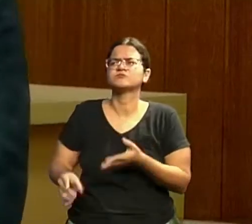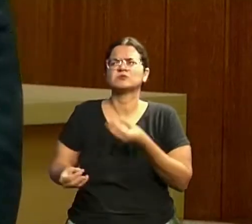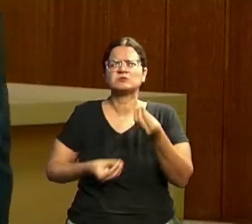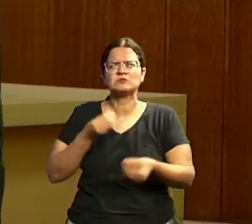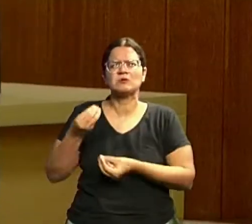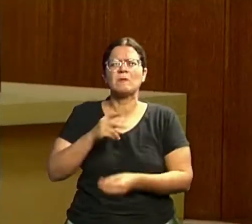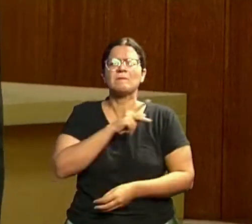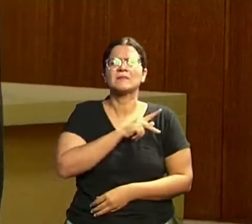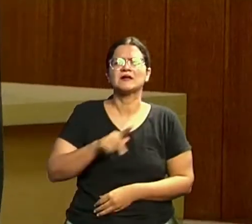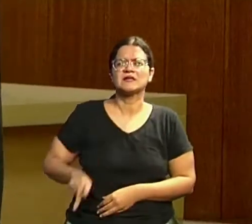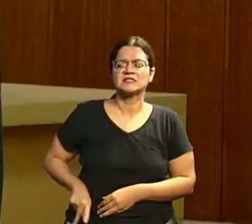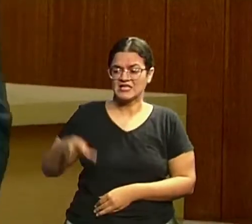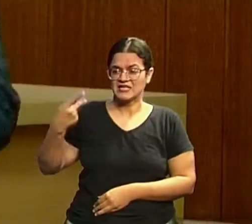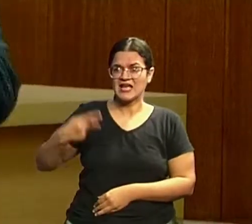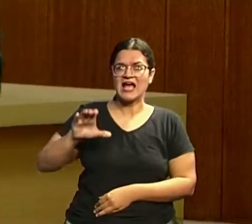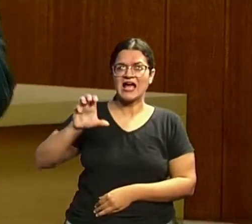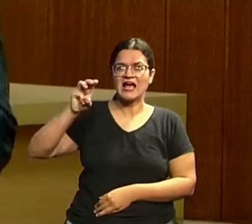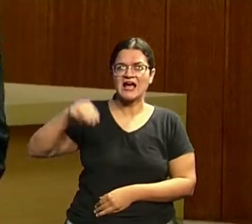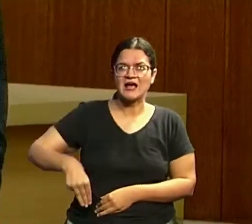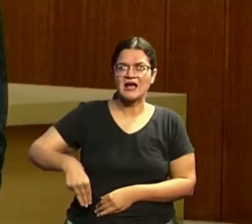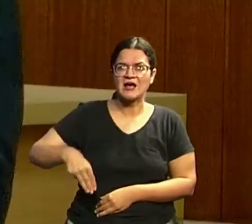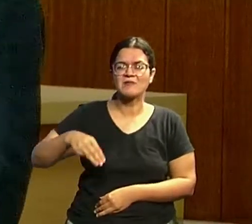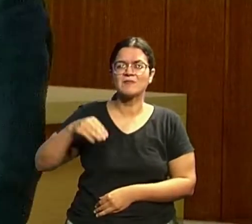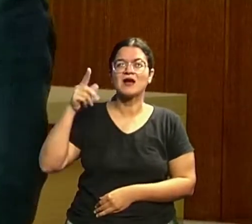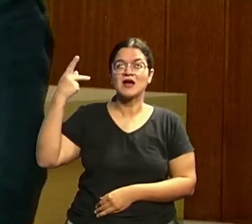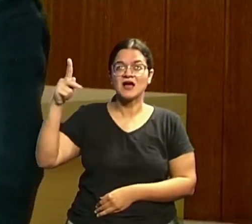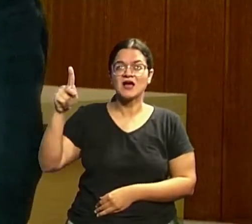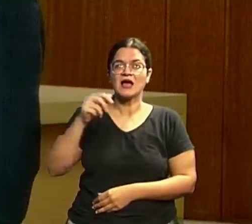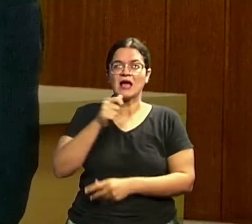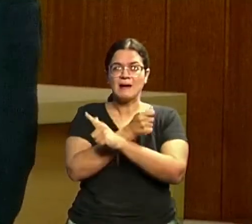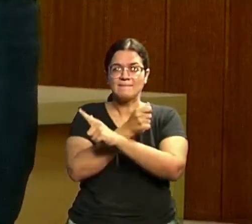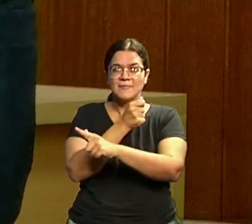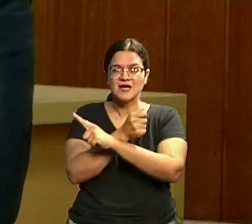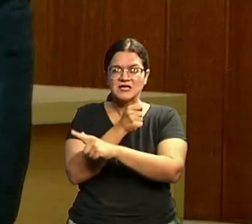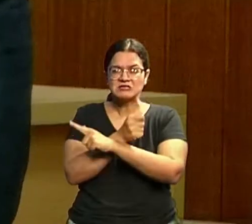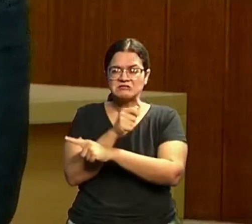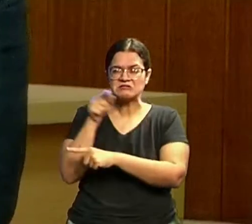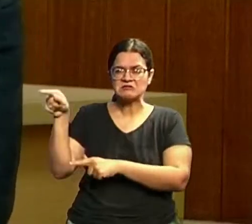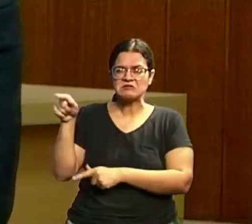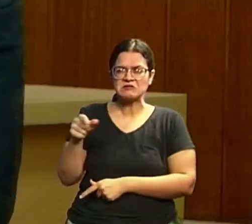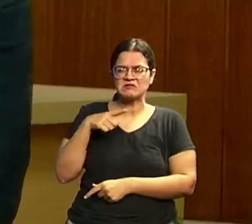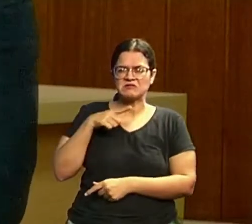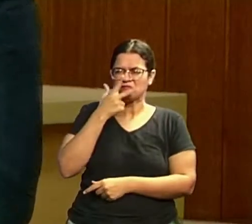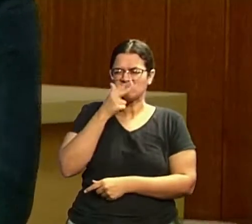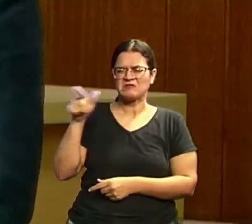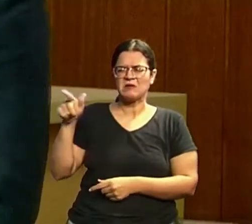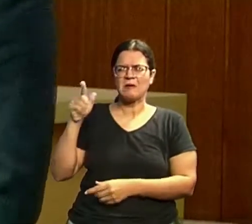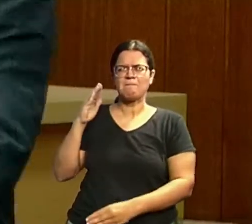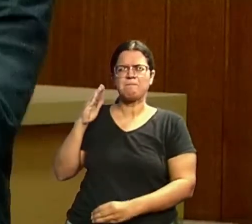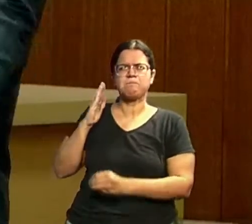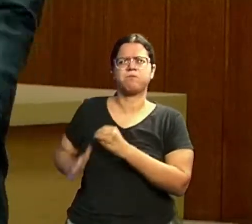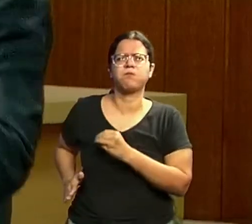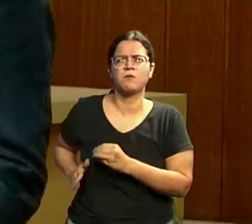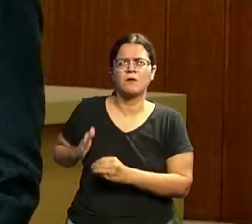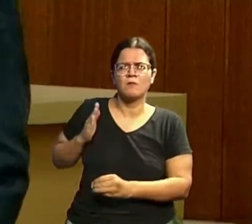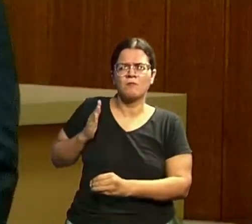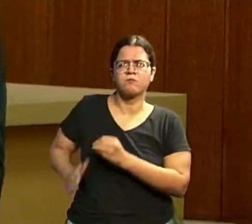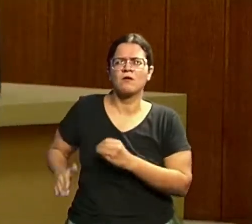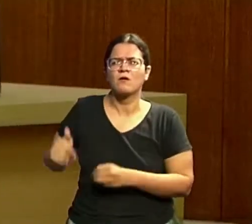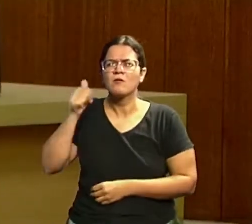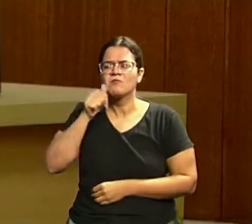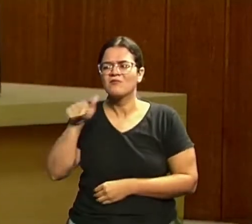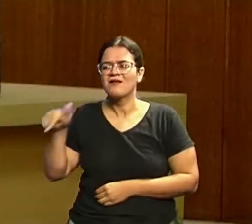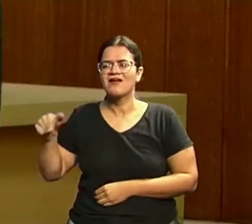do presidente da Câmara Municipal de Aparecida de Goiânia, que fez as agressões, os ataques à